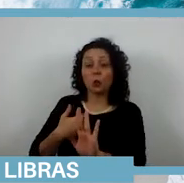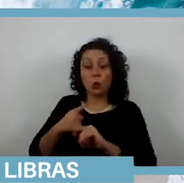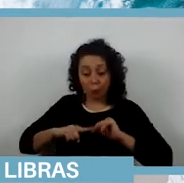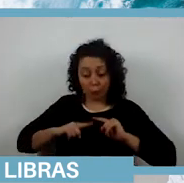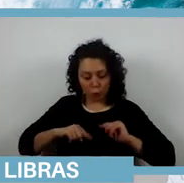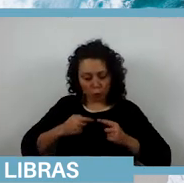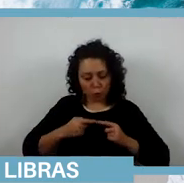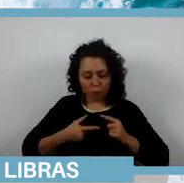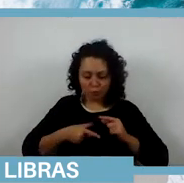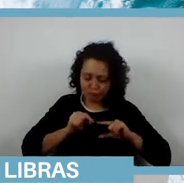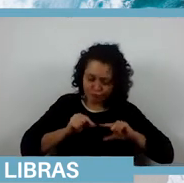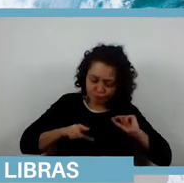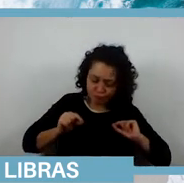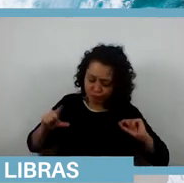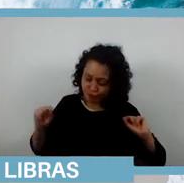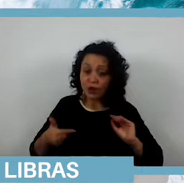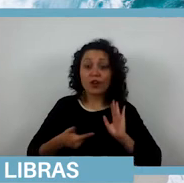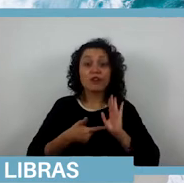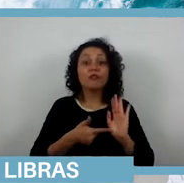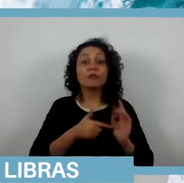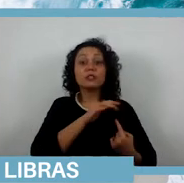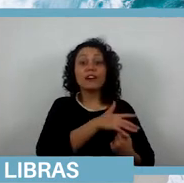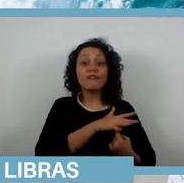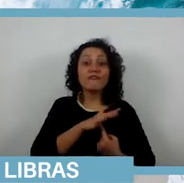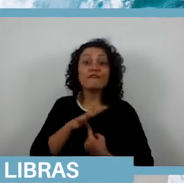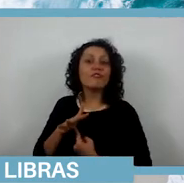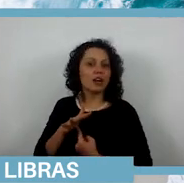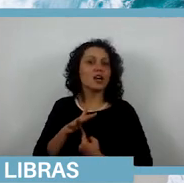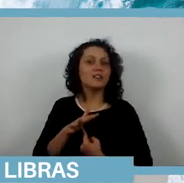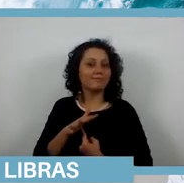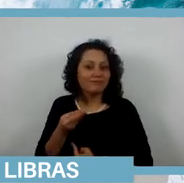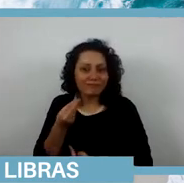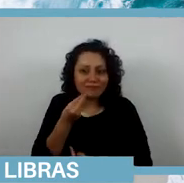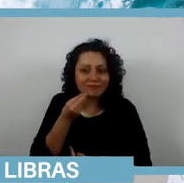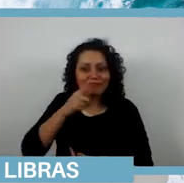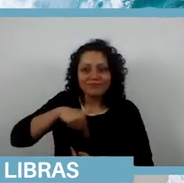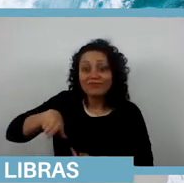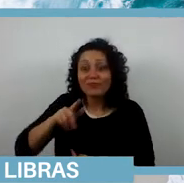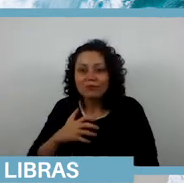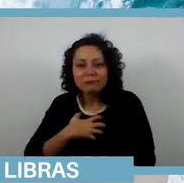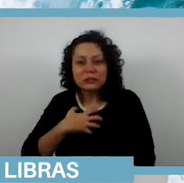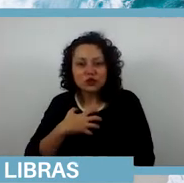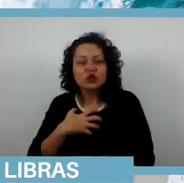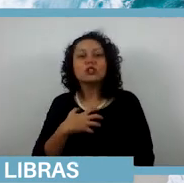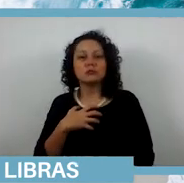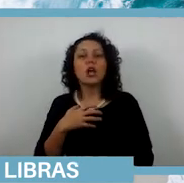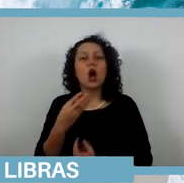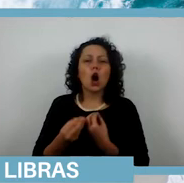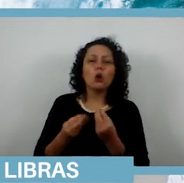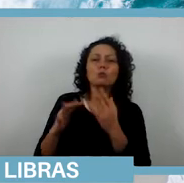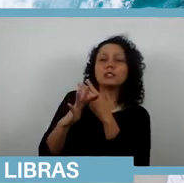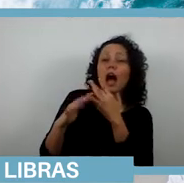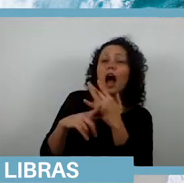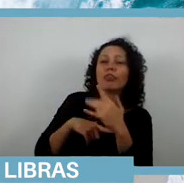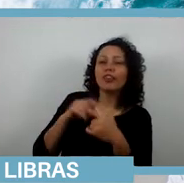alguns produtos que eu tinha e fui foi férias né então é pro As feiras que estava acontecendo na cidade Me inscrevi